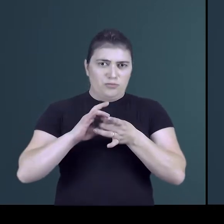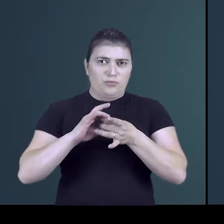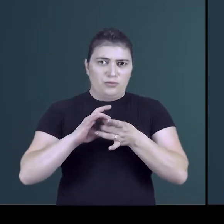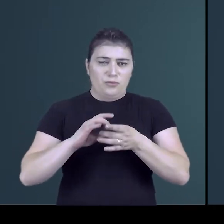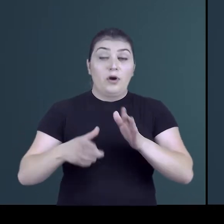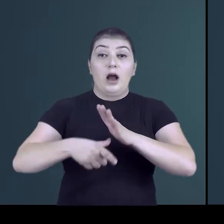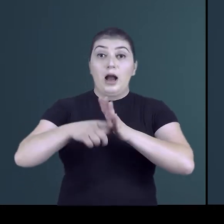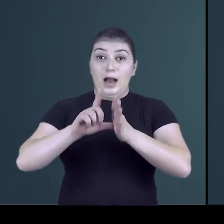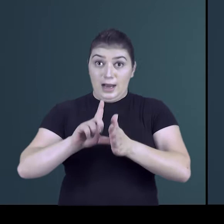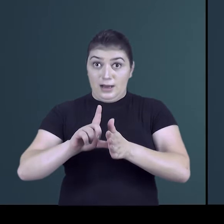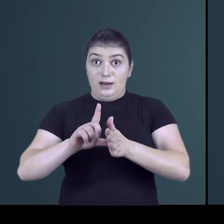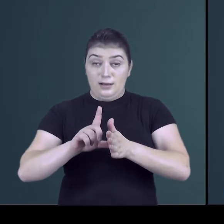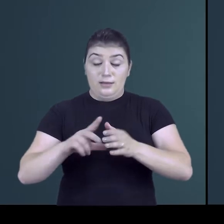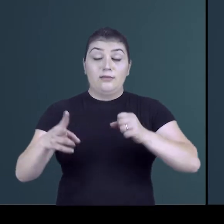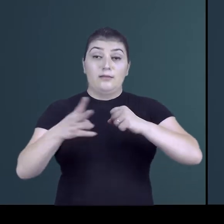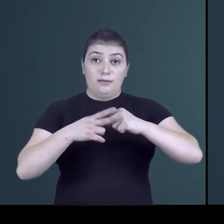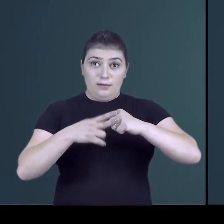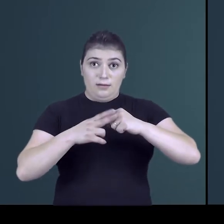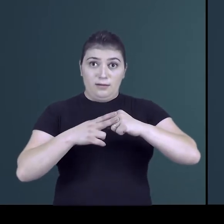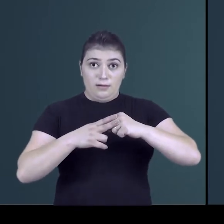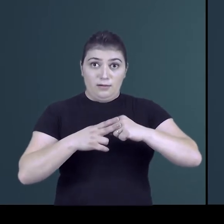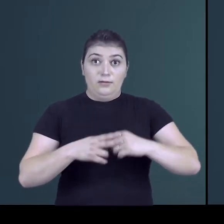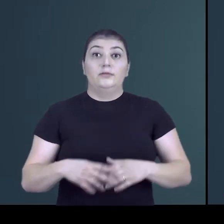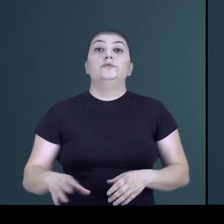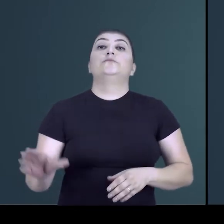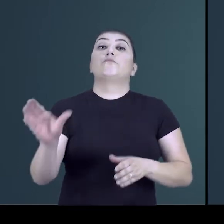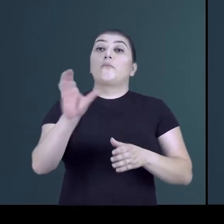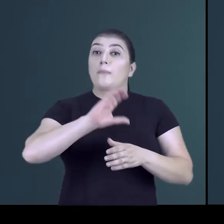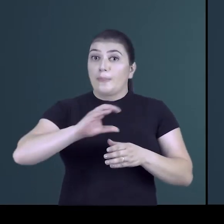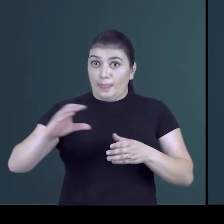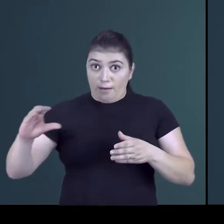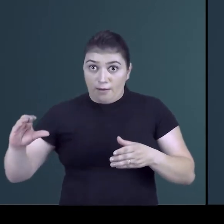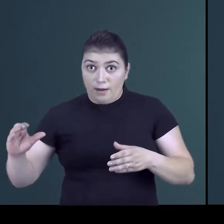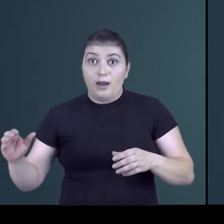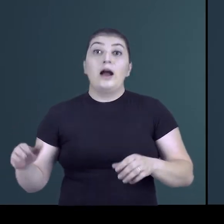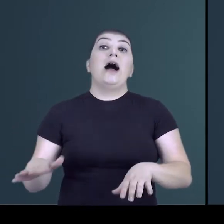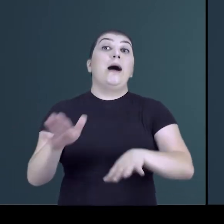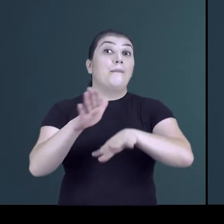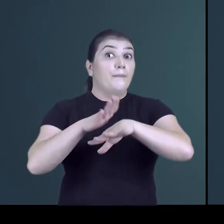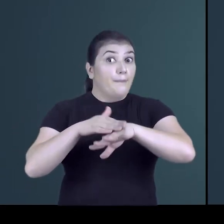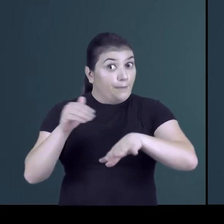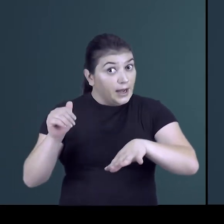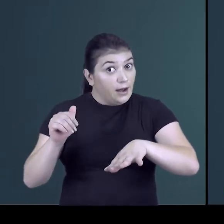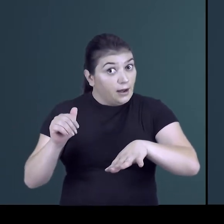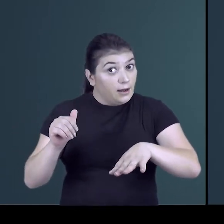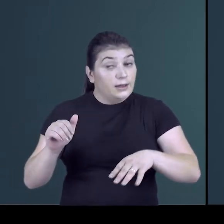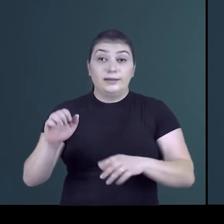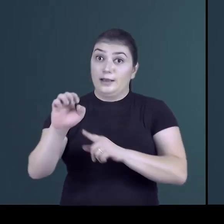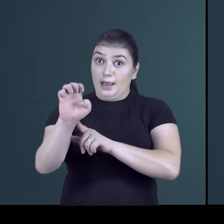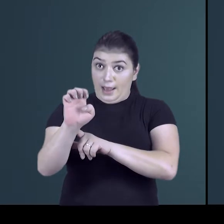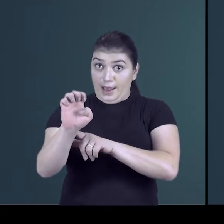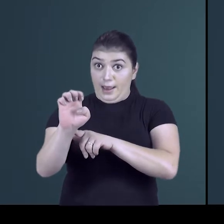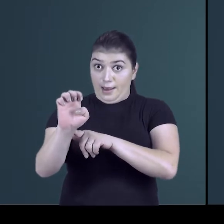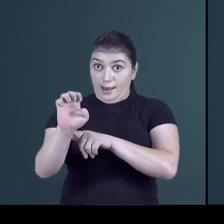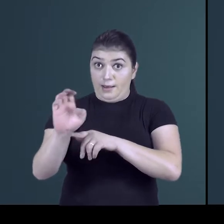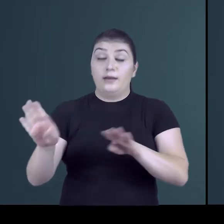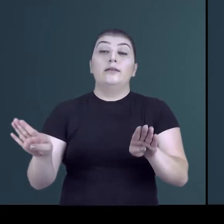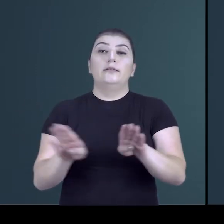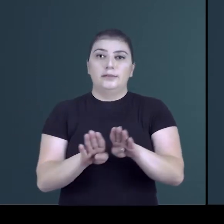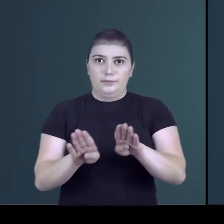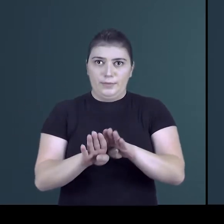verbal, utilizei a conjunção coordenativa aditiva e a conjunção condicional